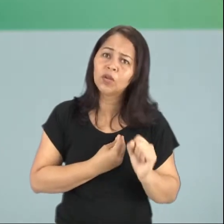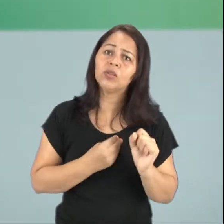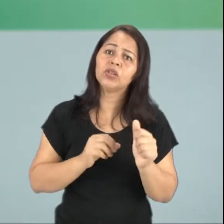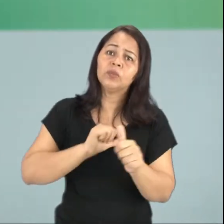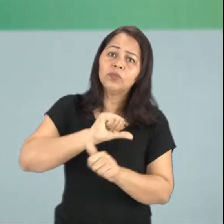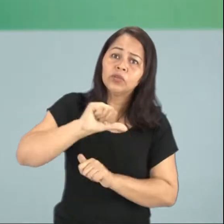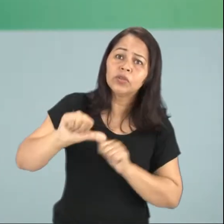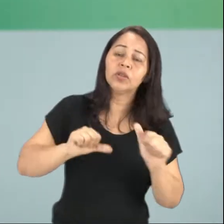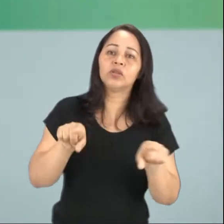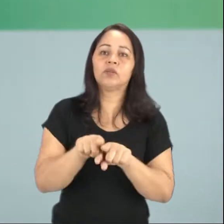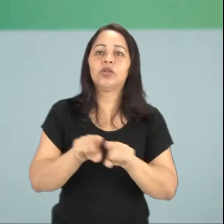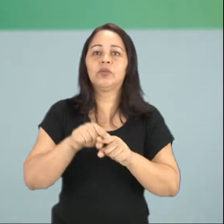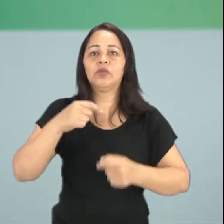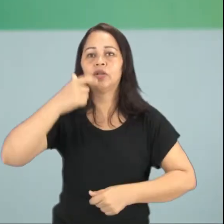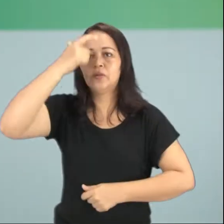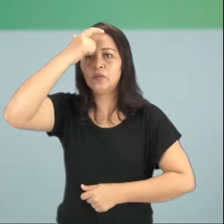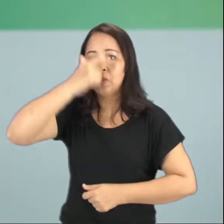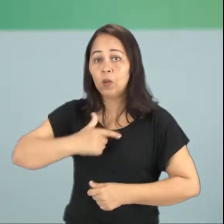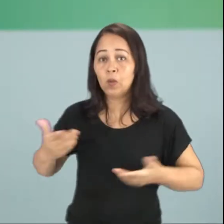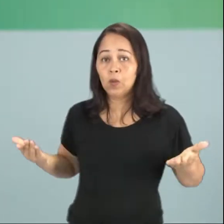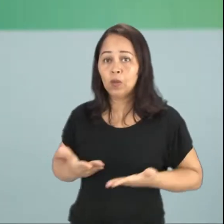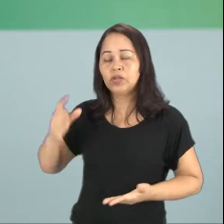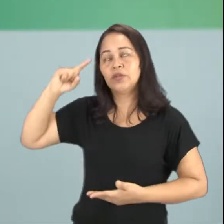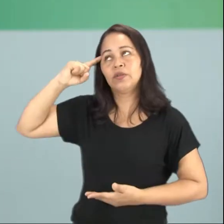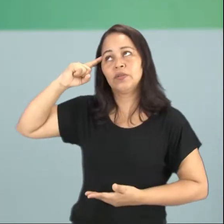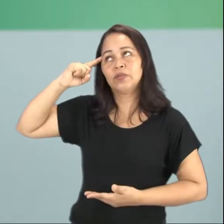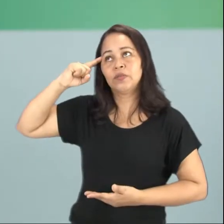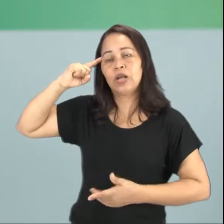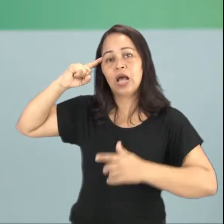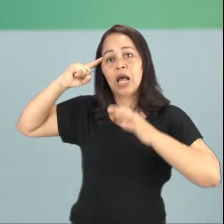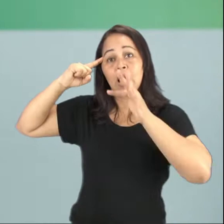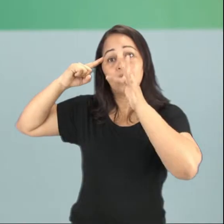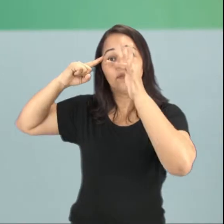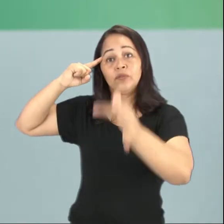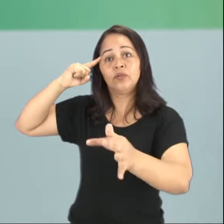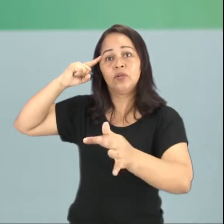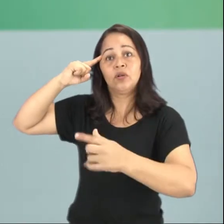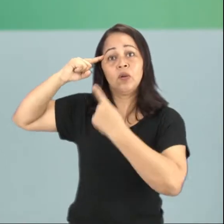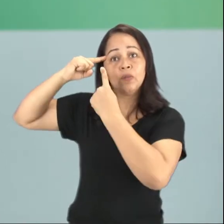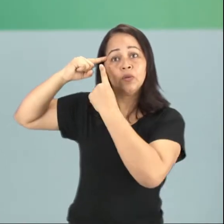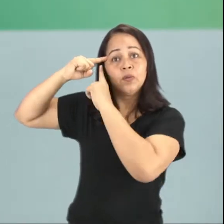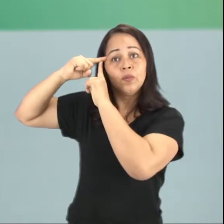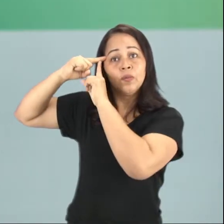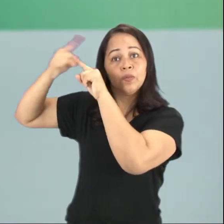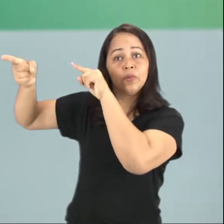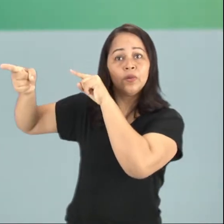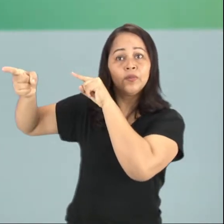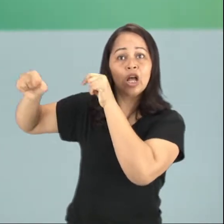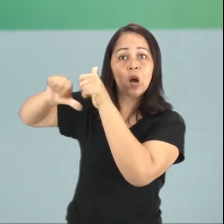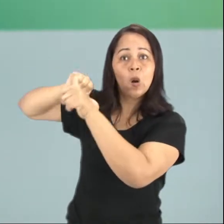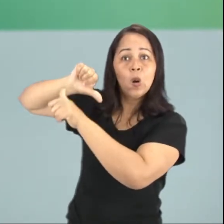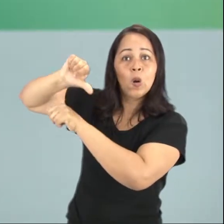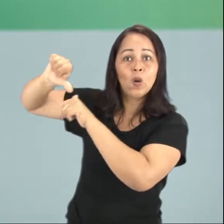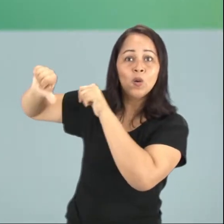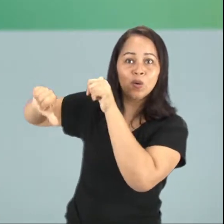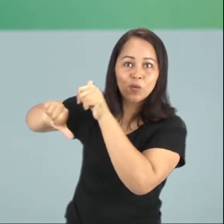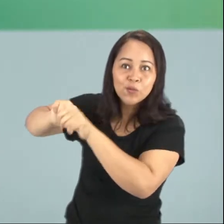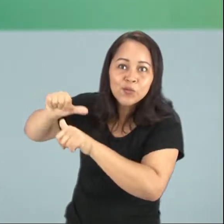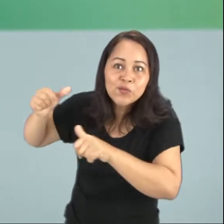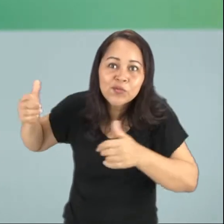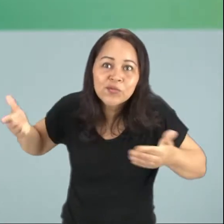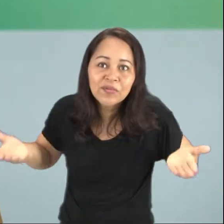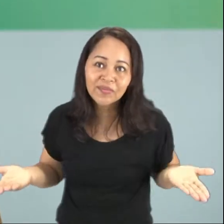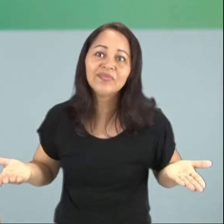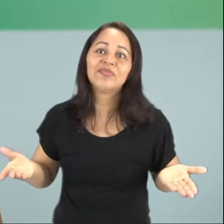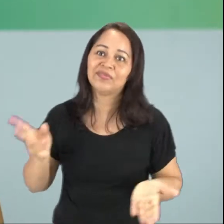somos pessoas em constante desenvolvimento, em constante aprendizagem, e é normal que a gente mude